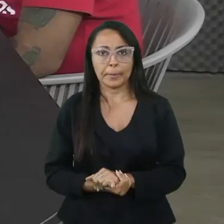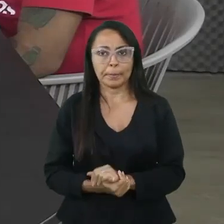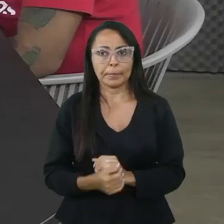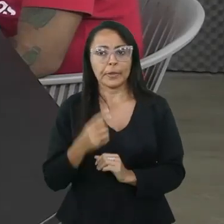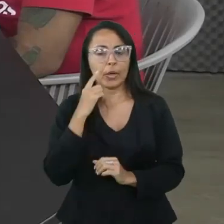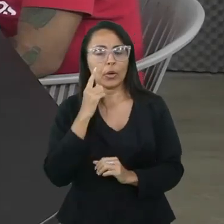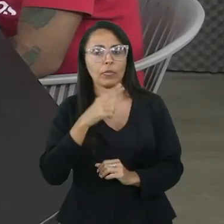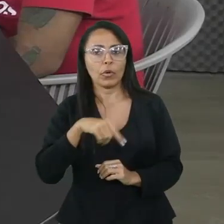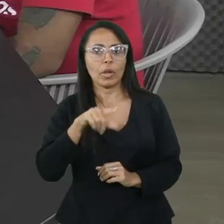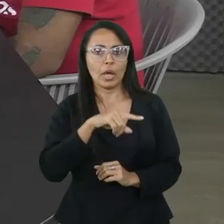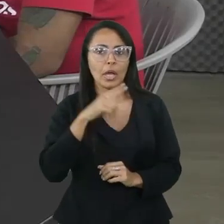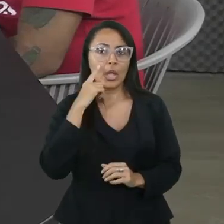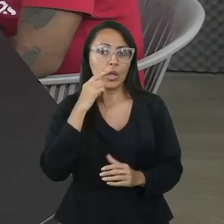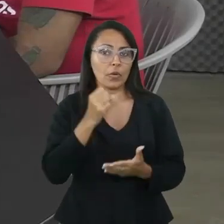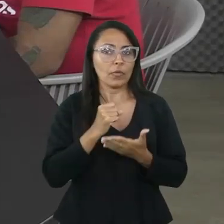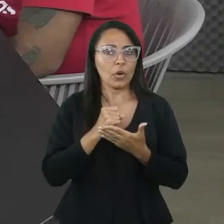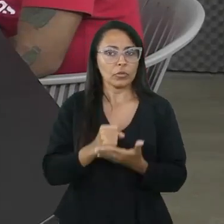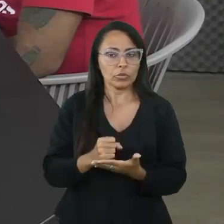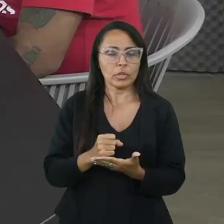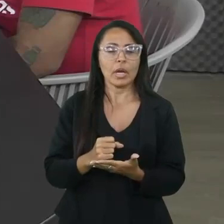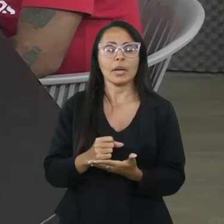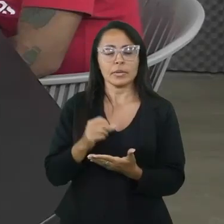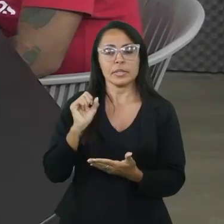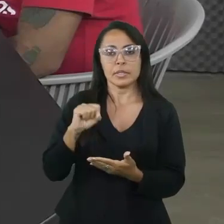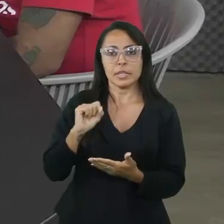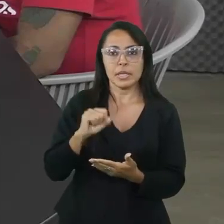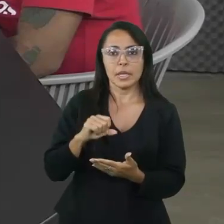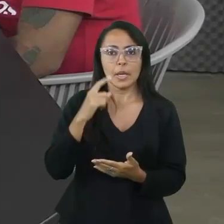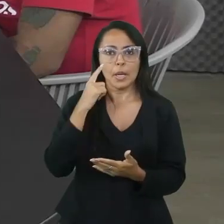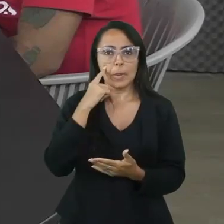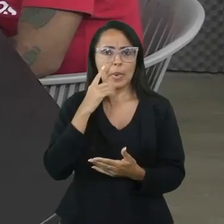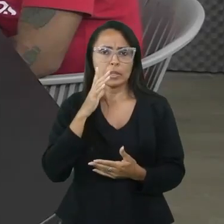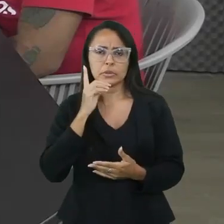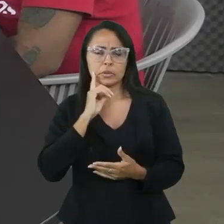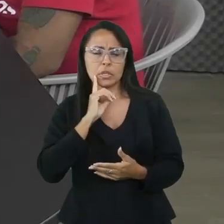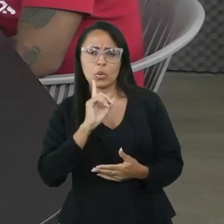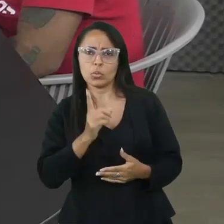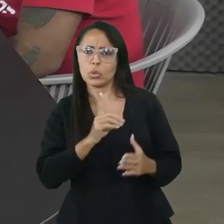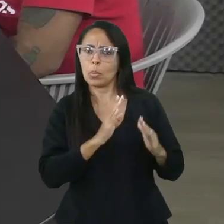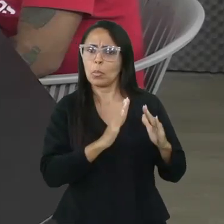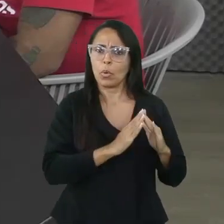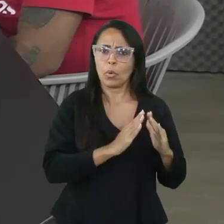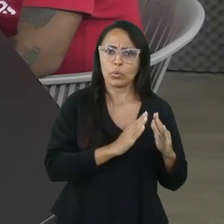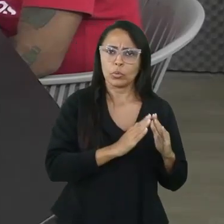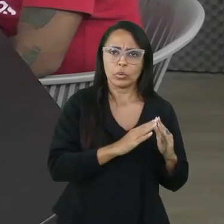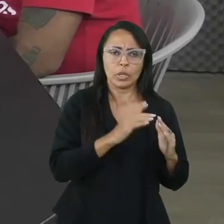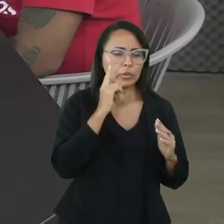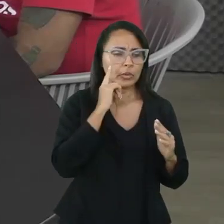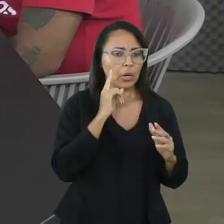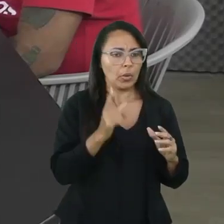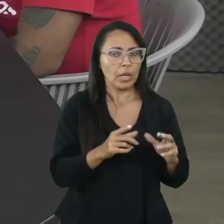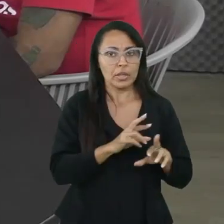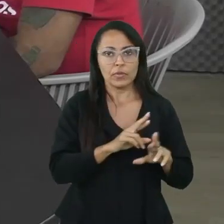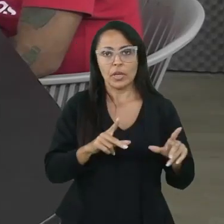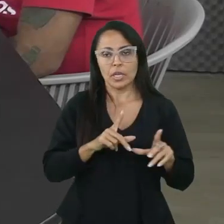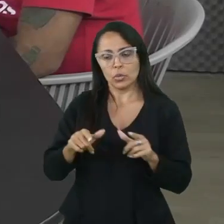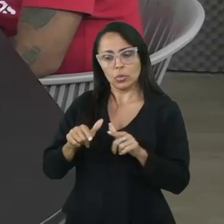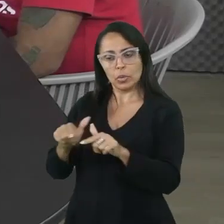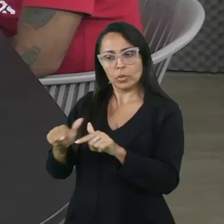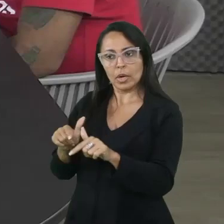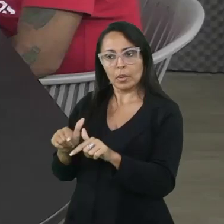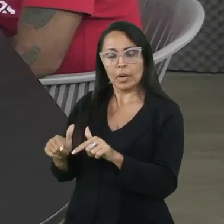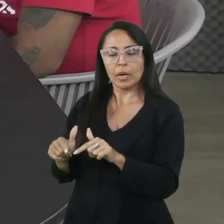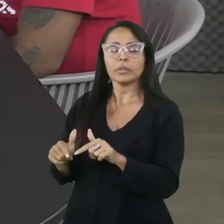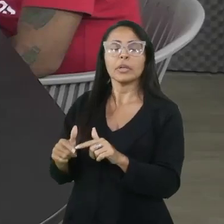lá, tal, tento ajudar a minha comunidade de joia. Se eu não moro na mesma comunidade em que eu trabalho, e eu posso